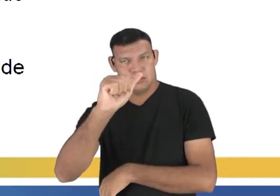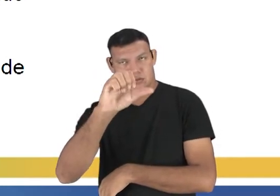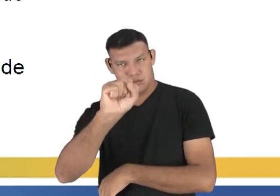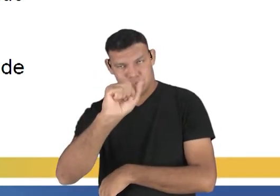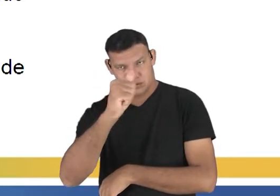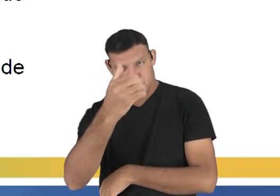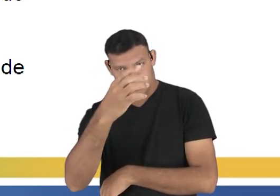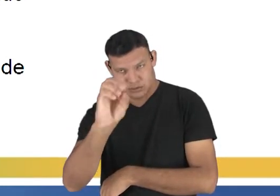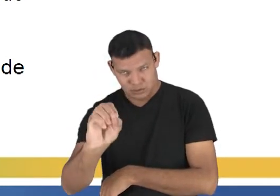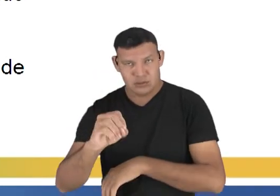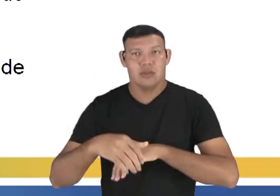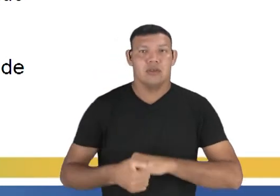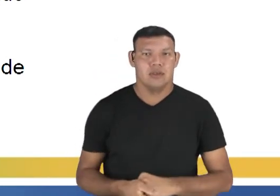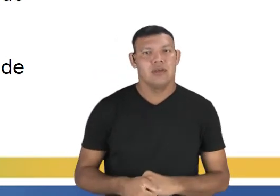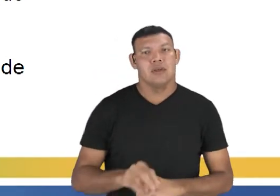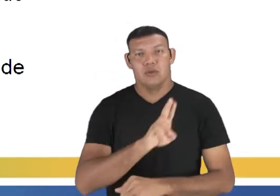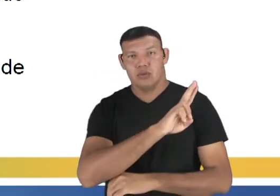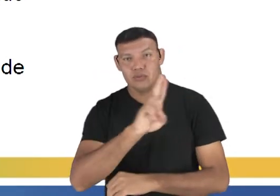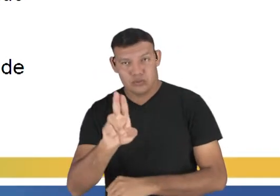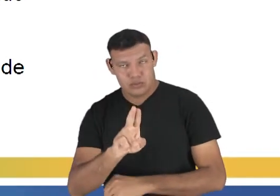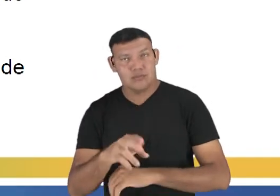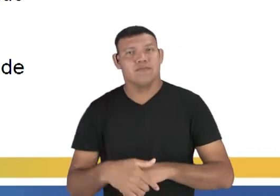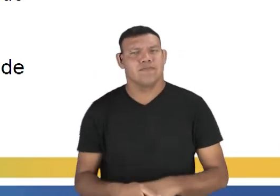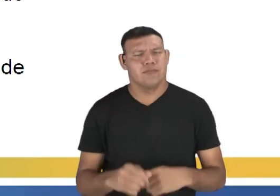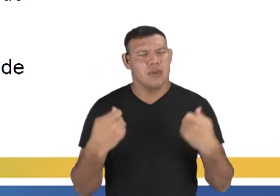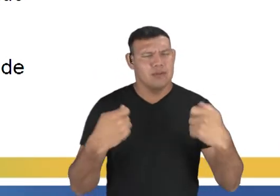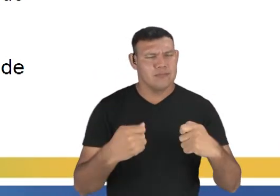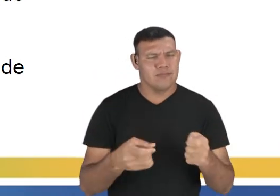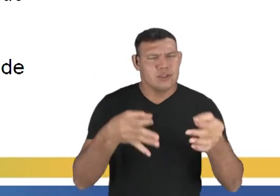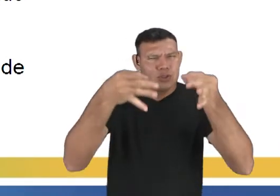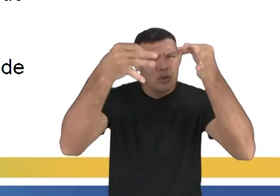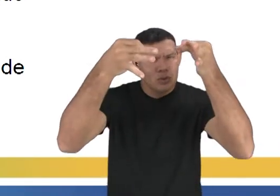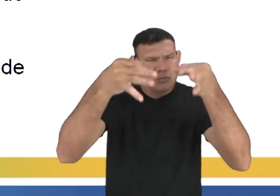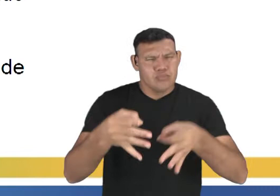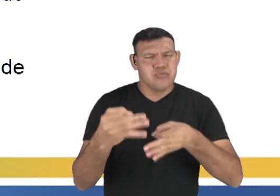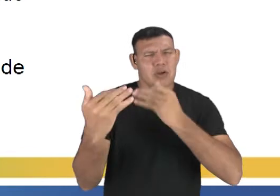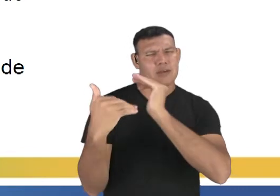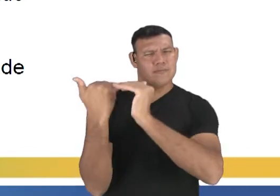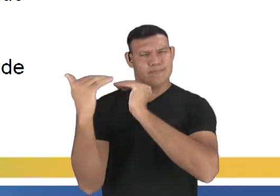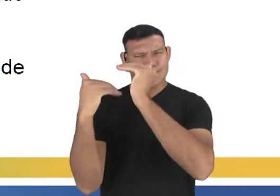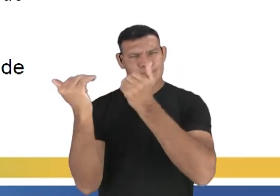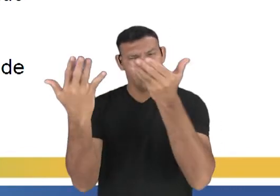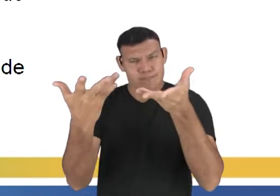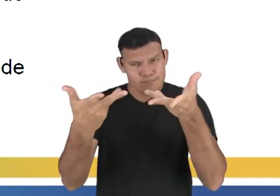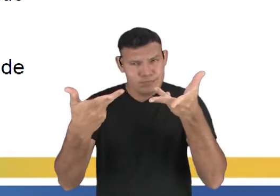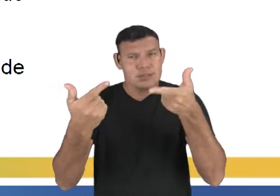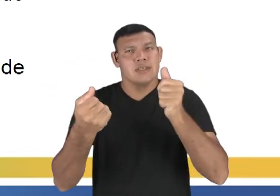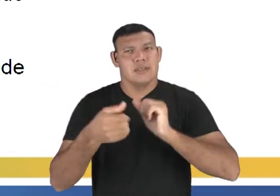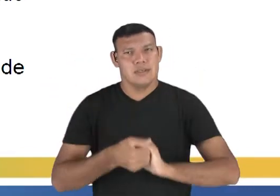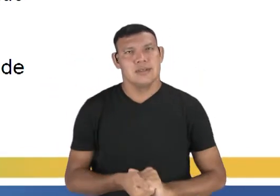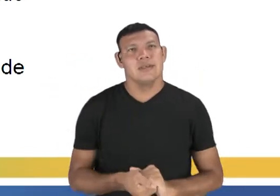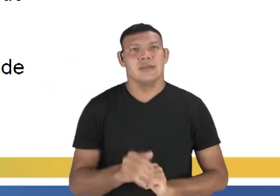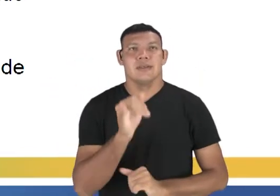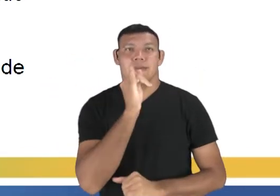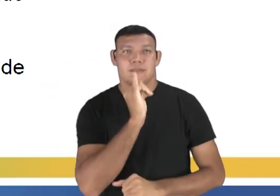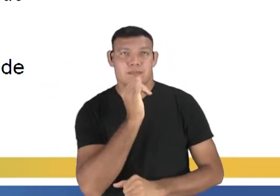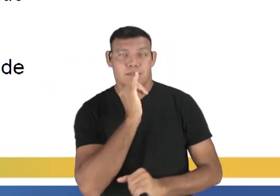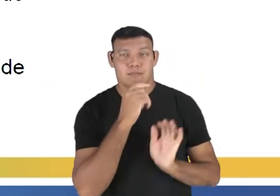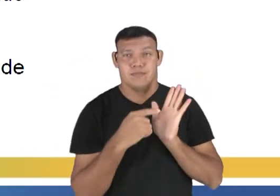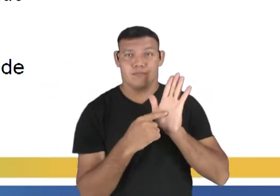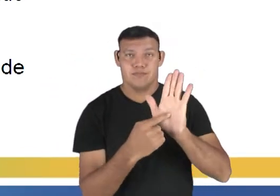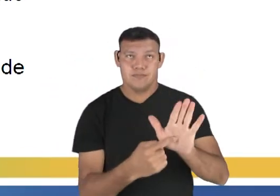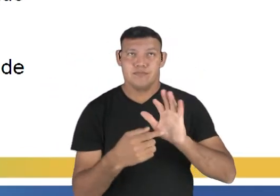diz muita coisa. O atleta ele tem que ter uma precisão para desenvolver as habilidades. Olha os exemplos que o